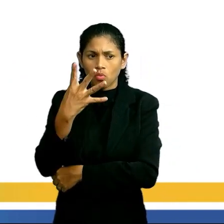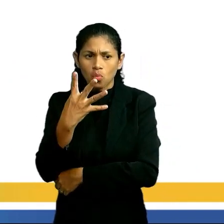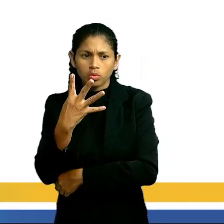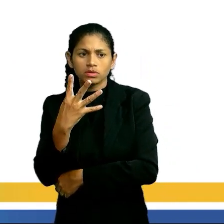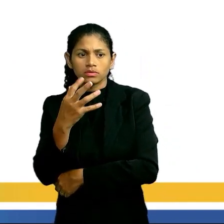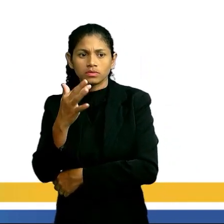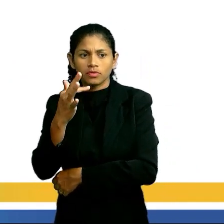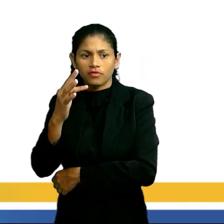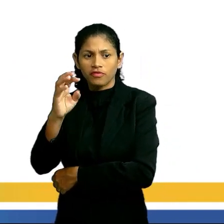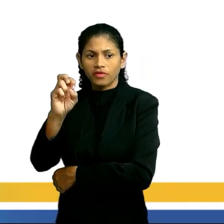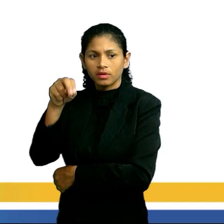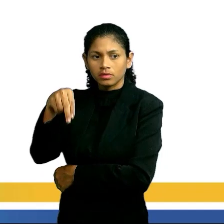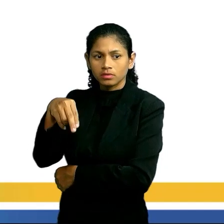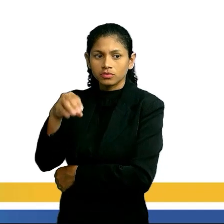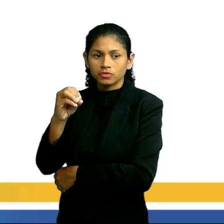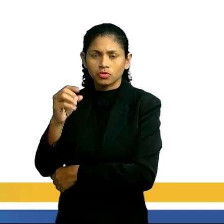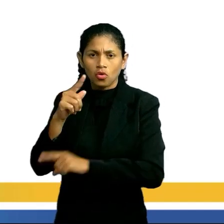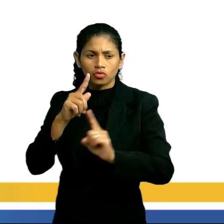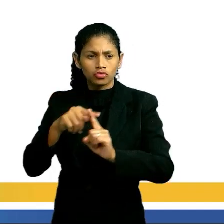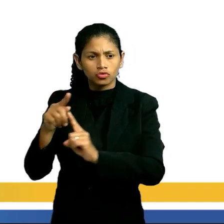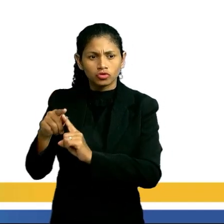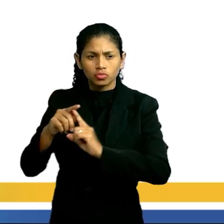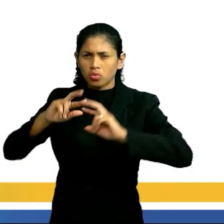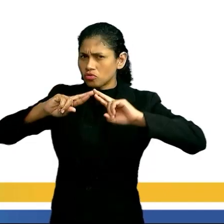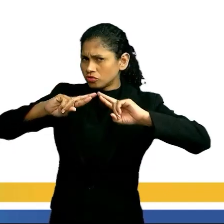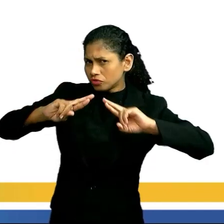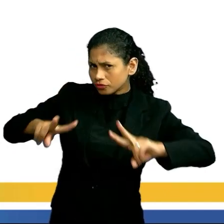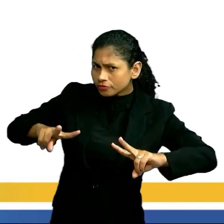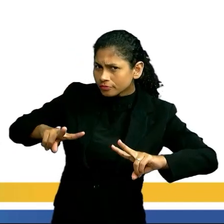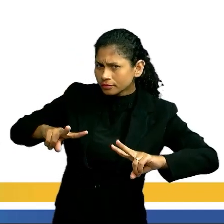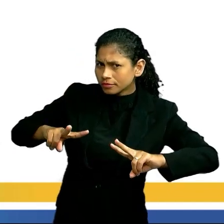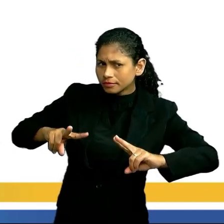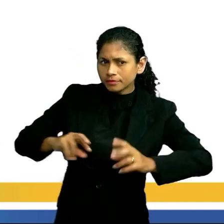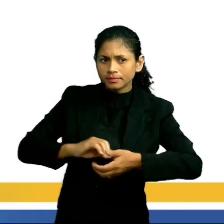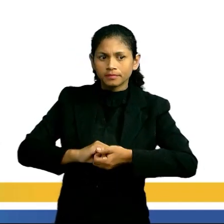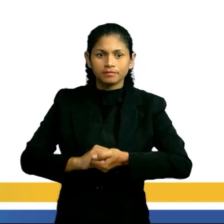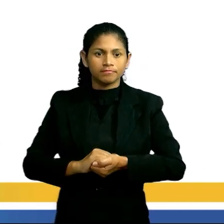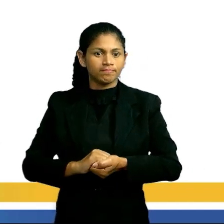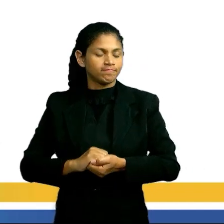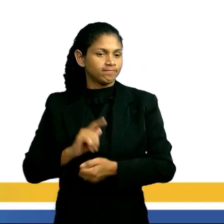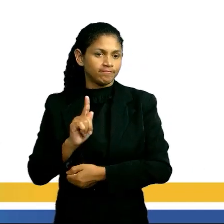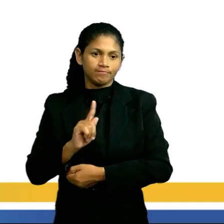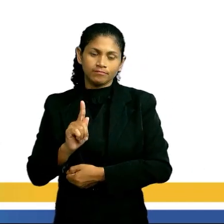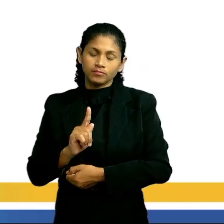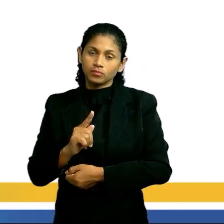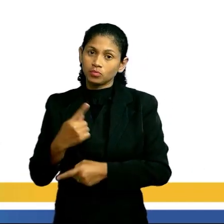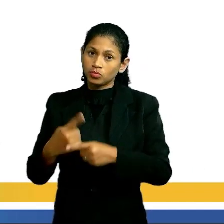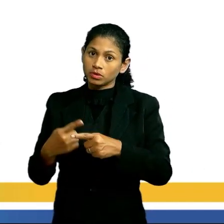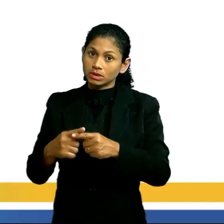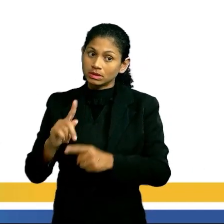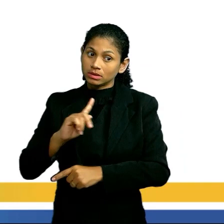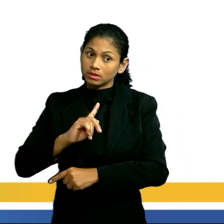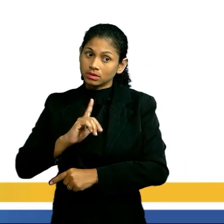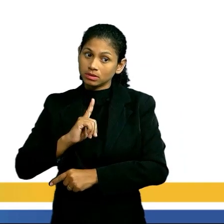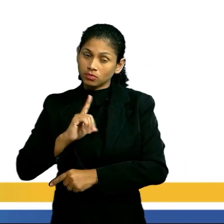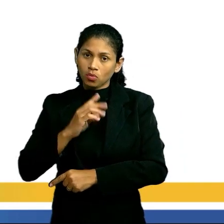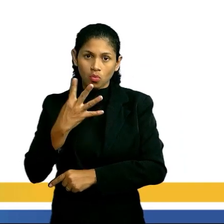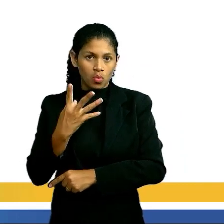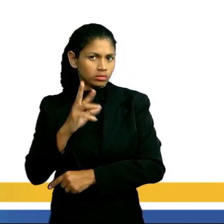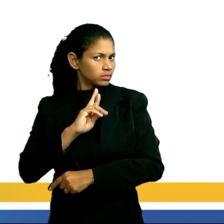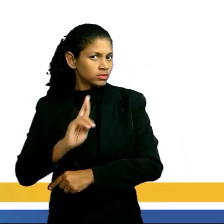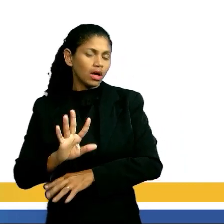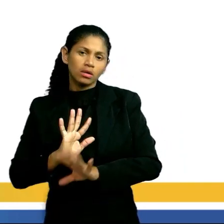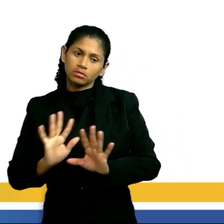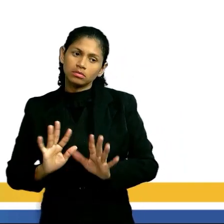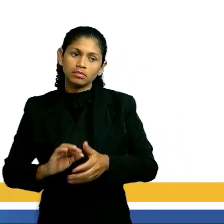Não. Nós só tivemos 2 resultados. Não 4 resultados.